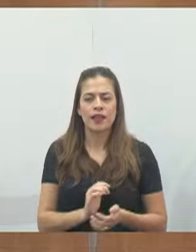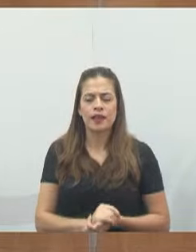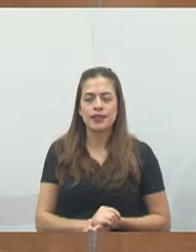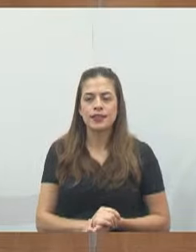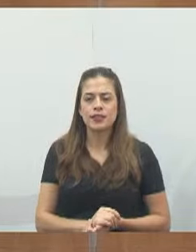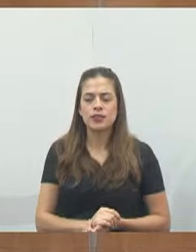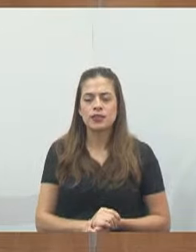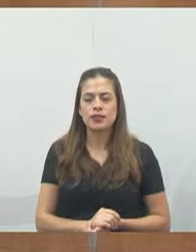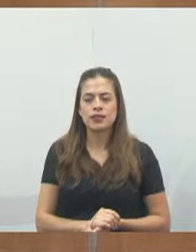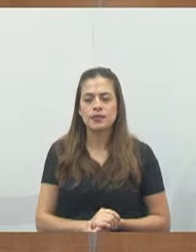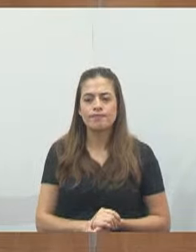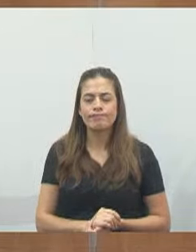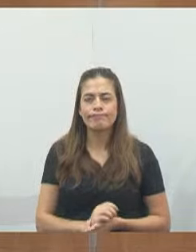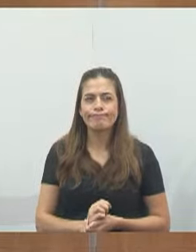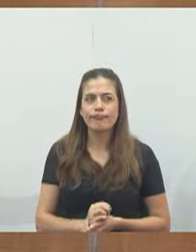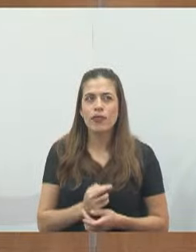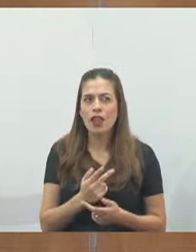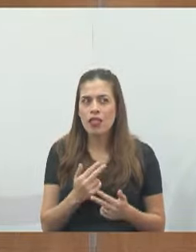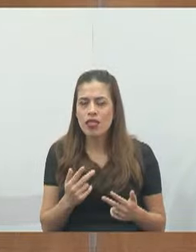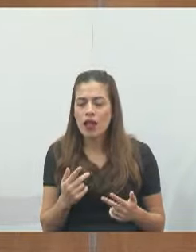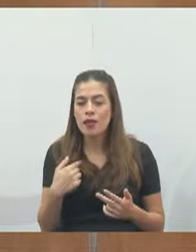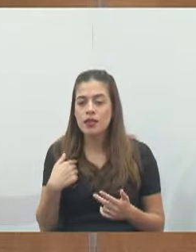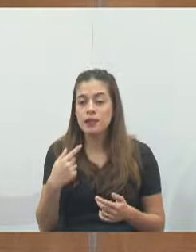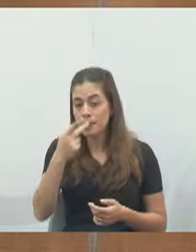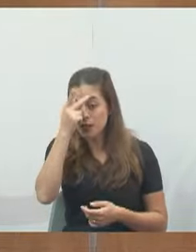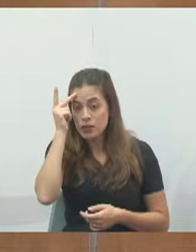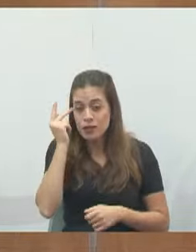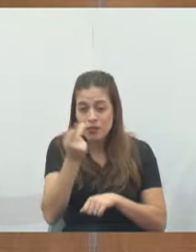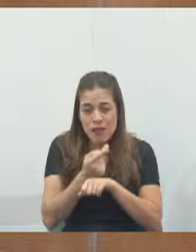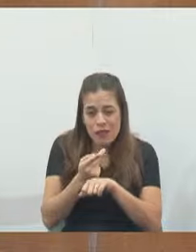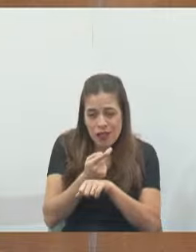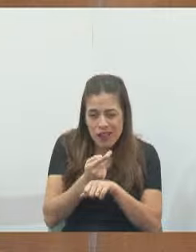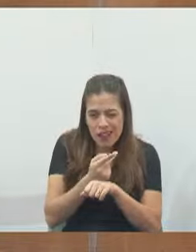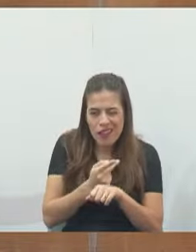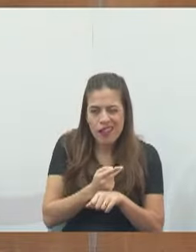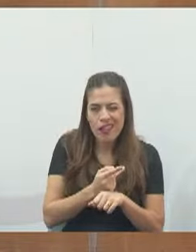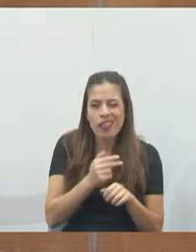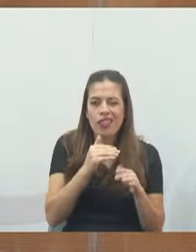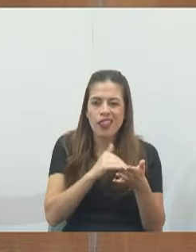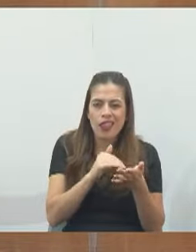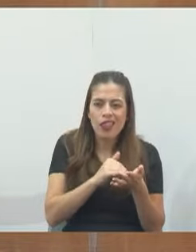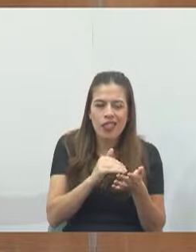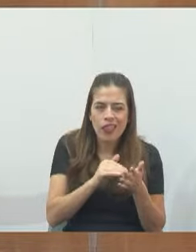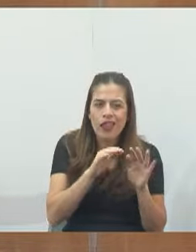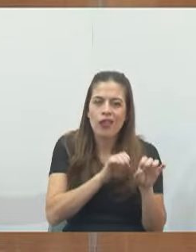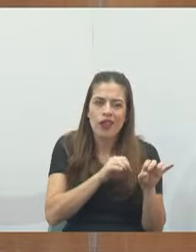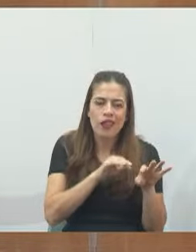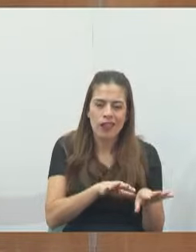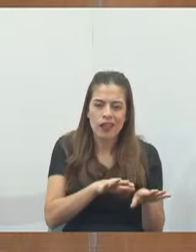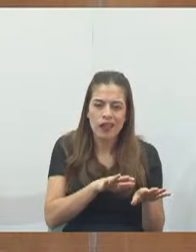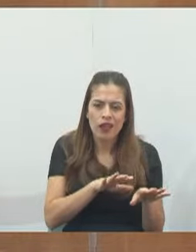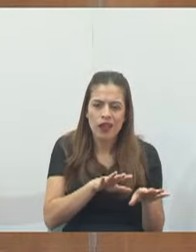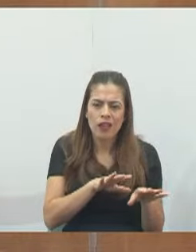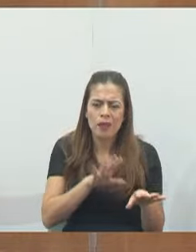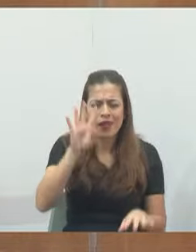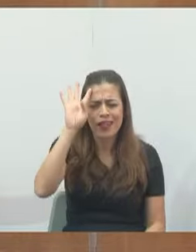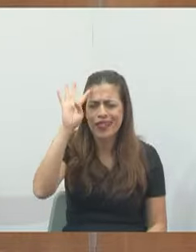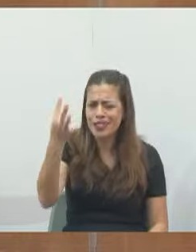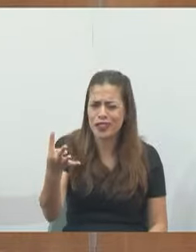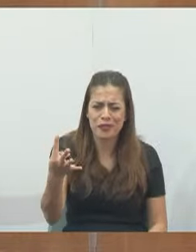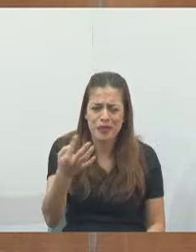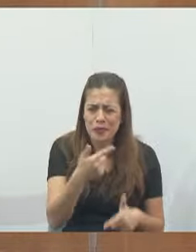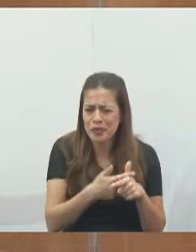situações em que as pessoas me procuravam, porque procura a secretária de educação para resolver problema da educação, do